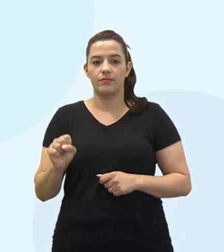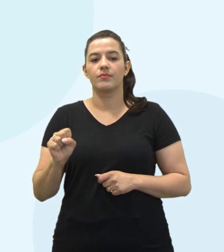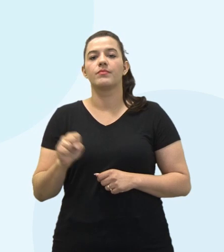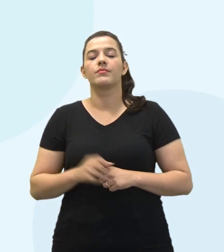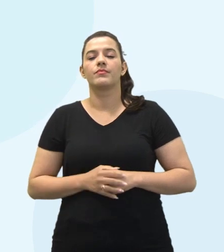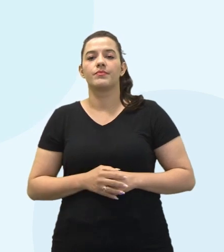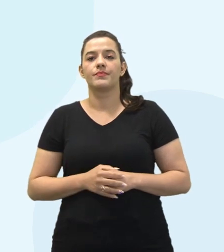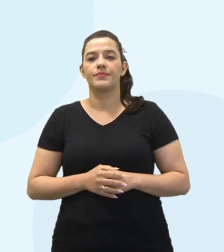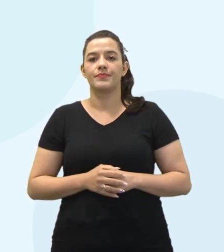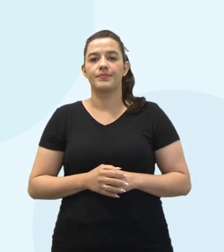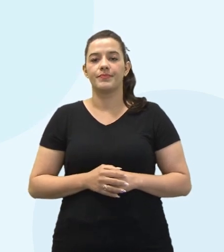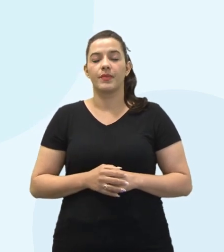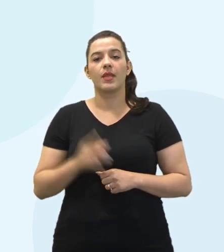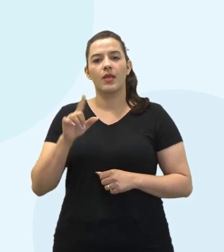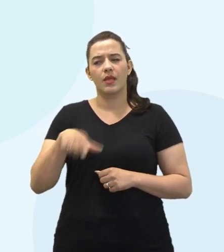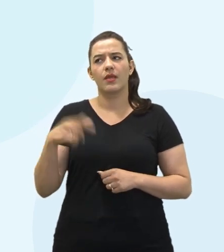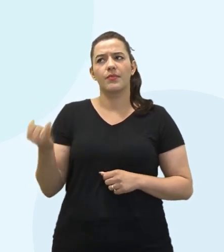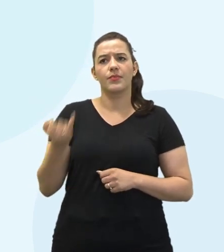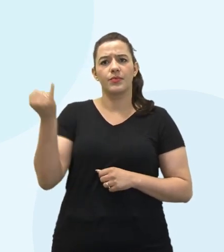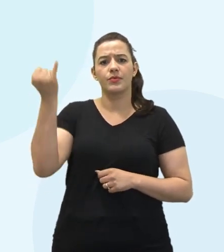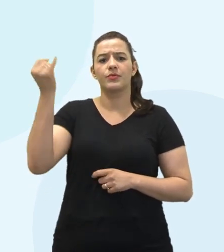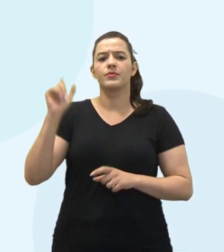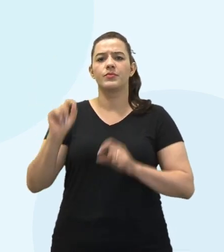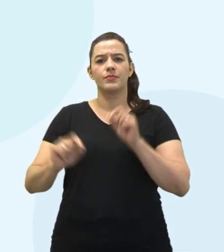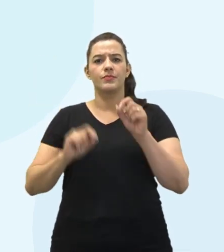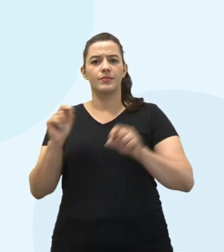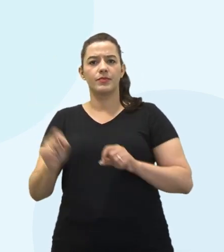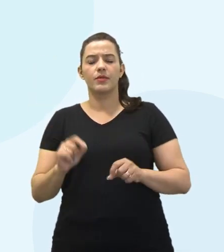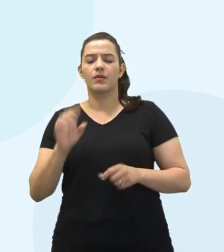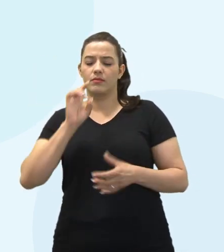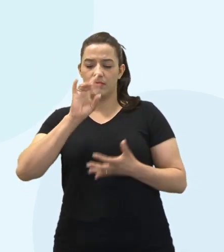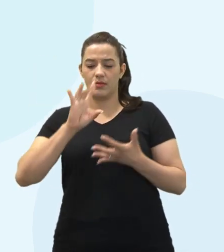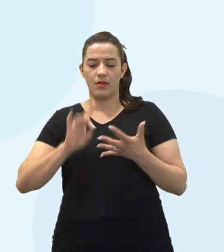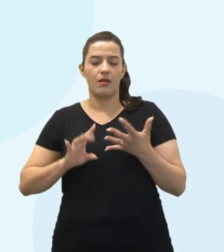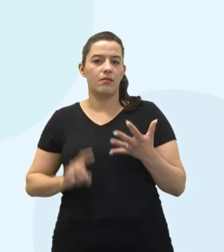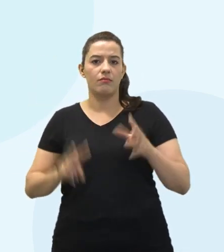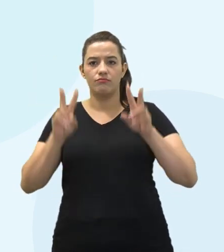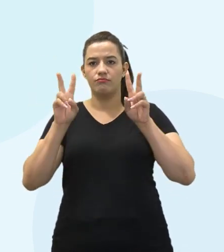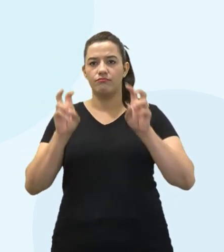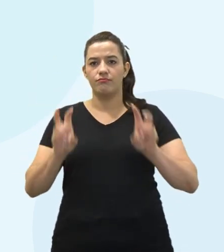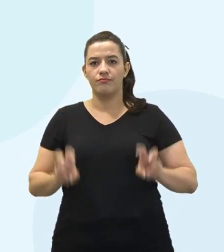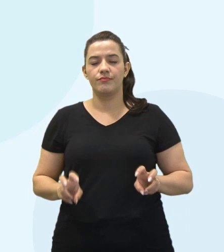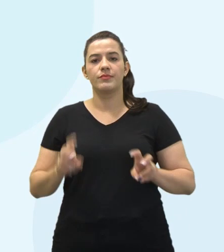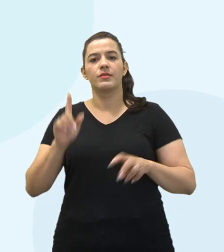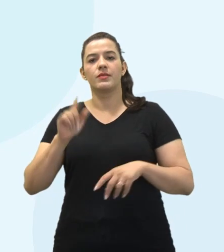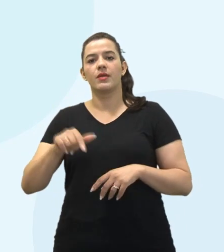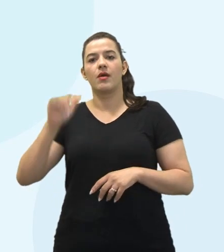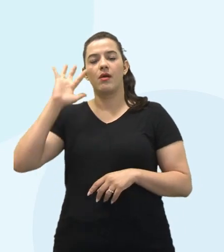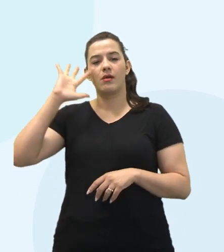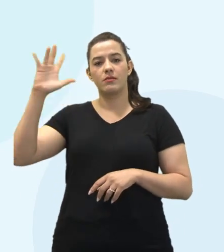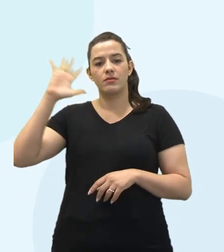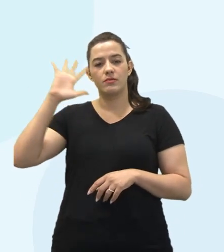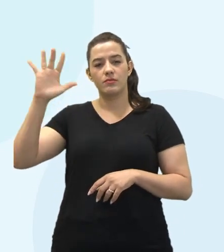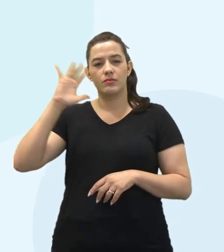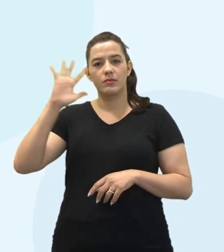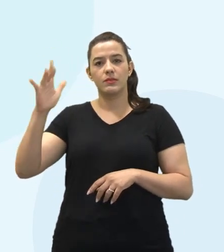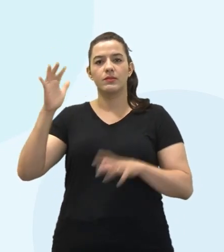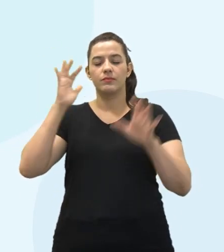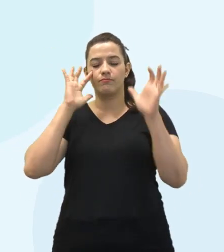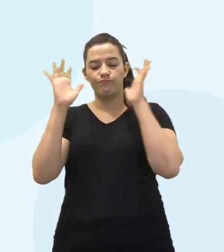letramentos a importância desses tópicos né primeiro o raciocínio não é extremamente